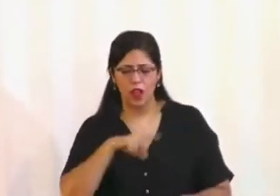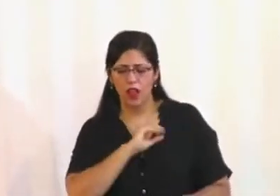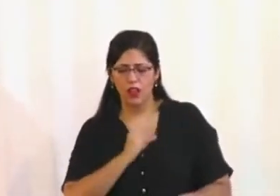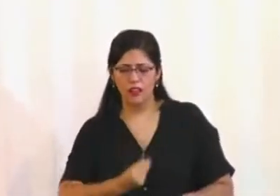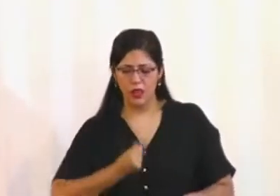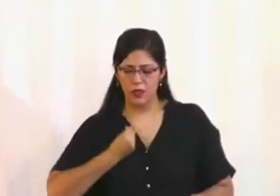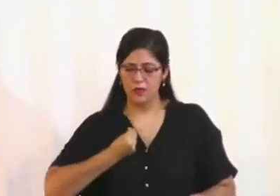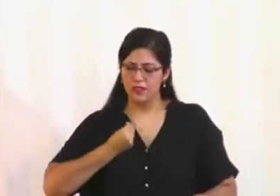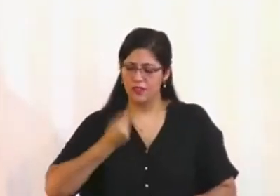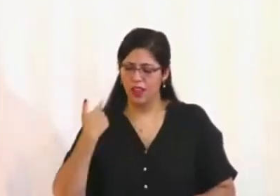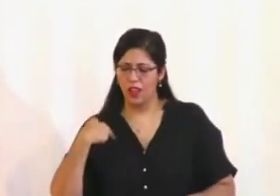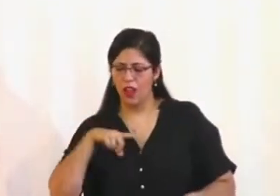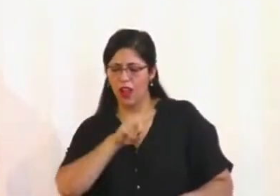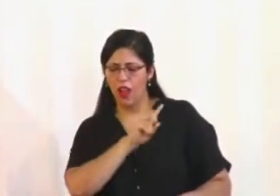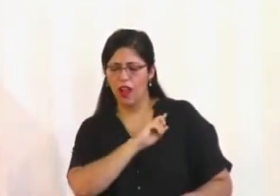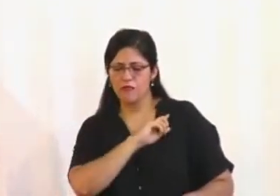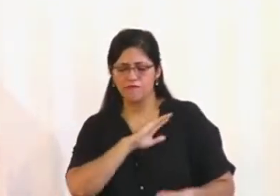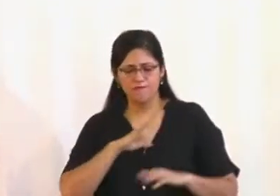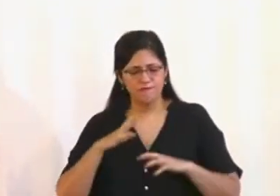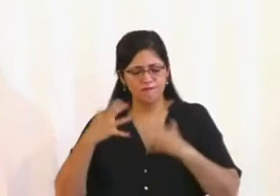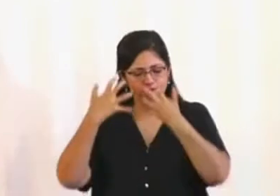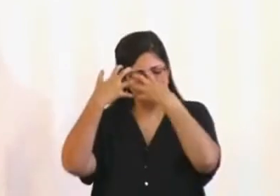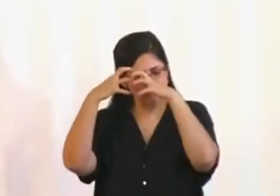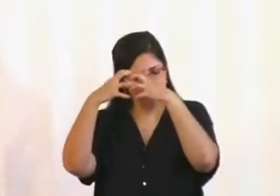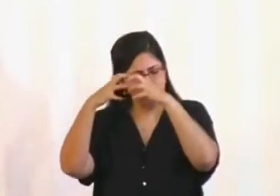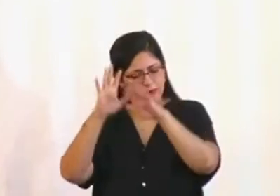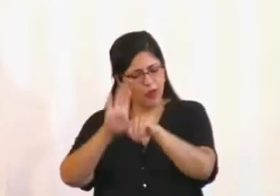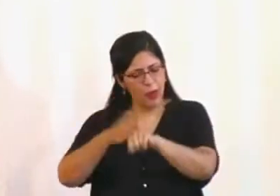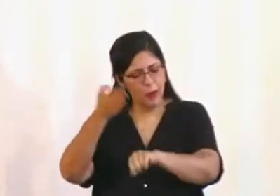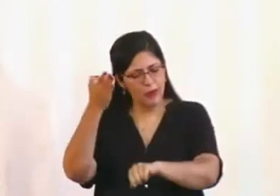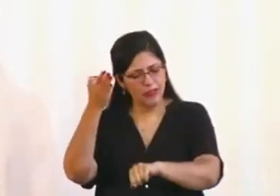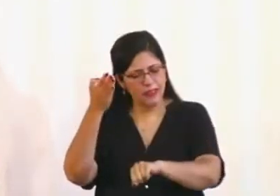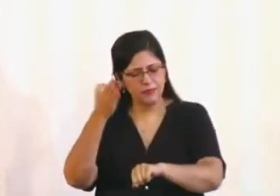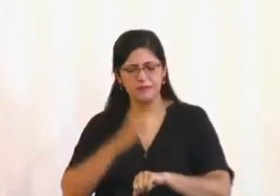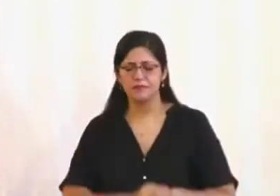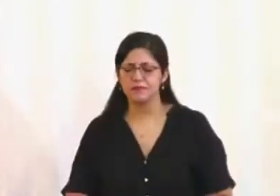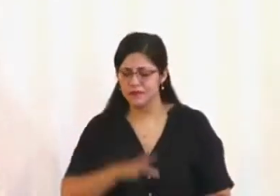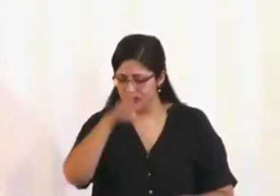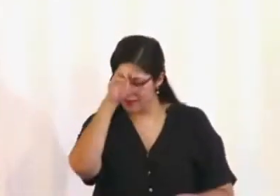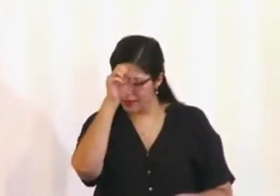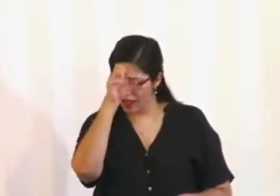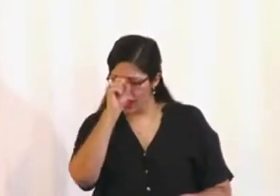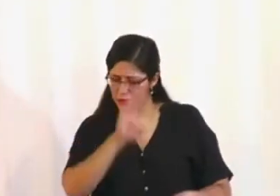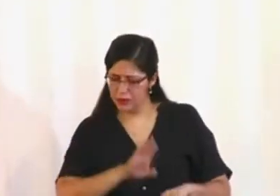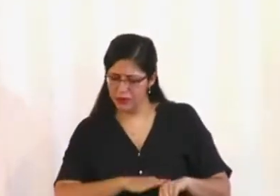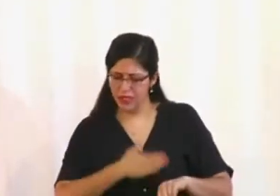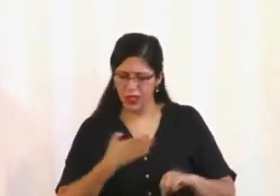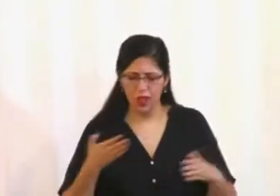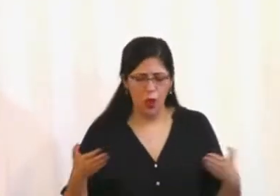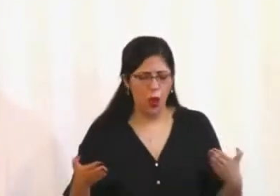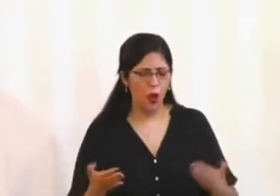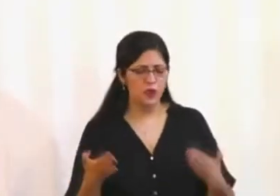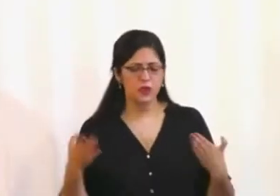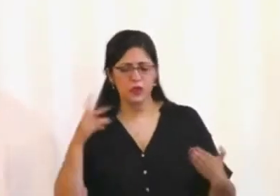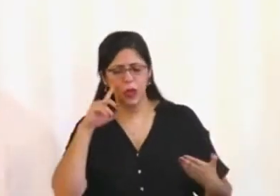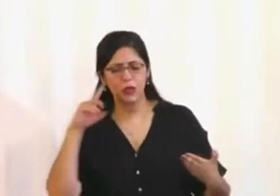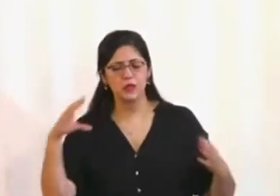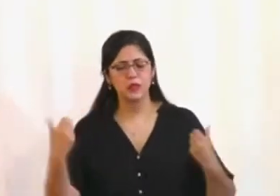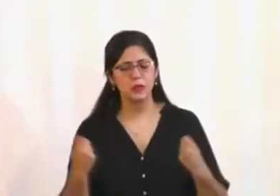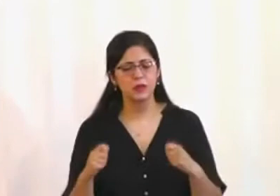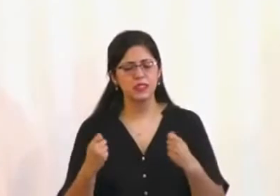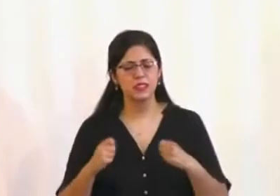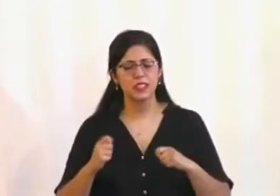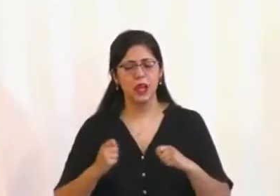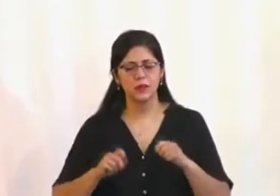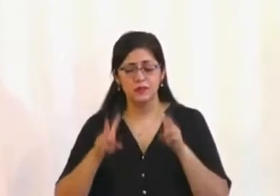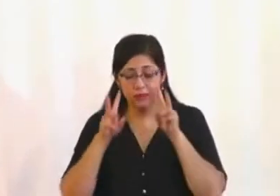nossas vidas. O Senhor sabe como cada um de nós chegou neste lugar, neste dia. O Senhor